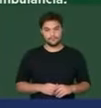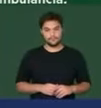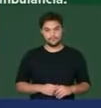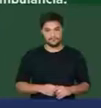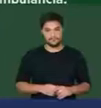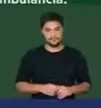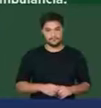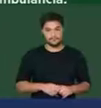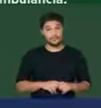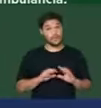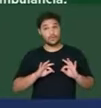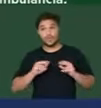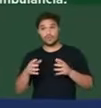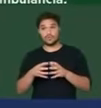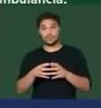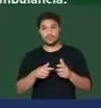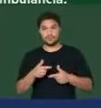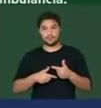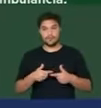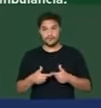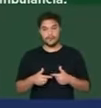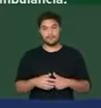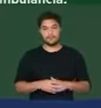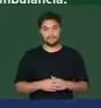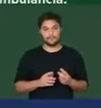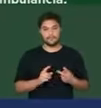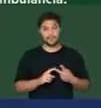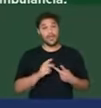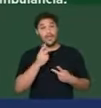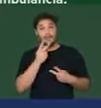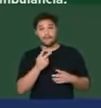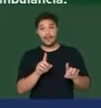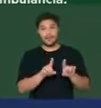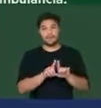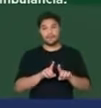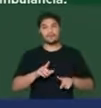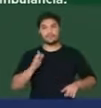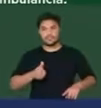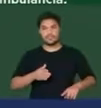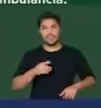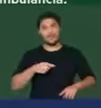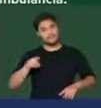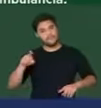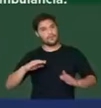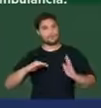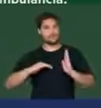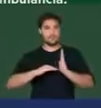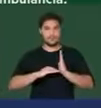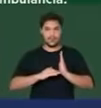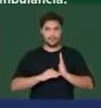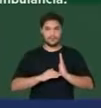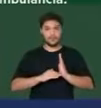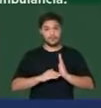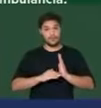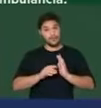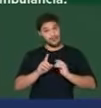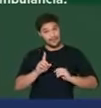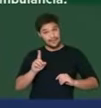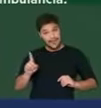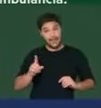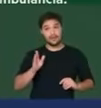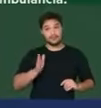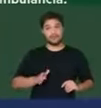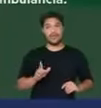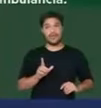do grupo de trabalho. Dizer também, presidente, que nós já estivemos no Senado hoje e que na ida ao Senado já houve lá